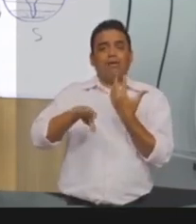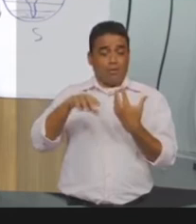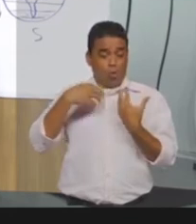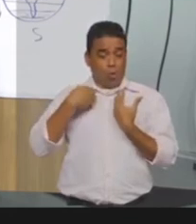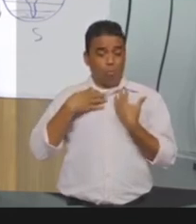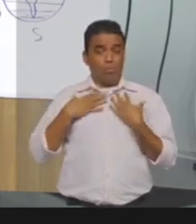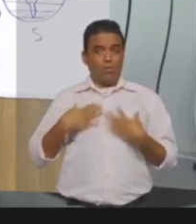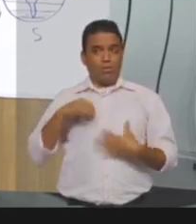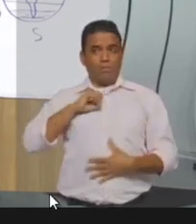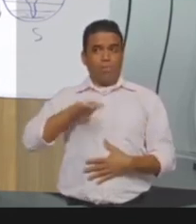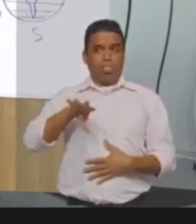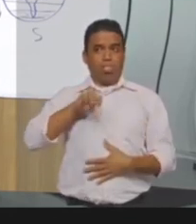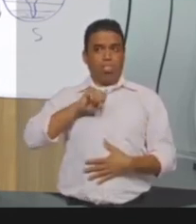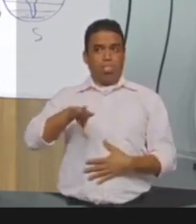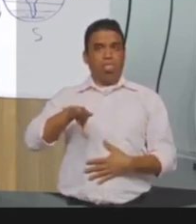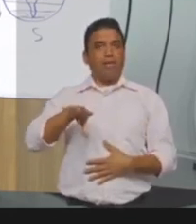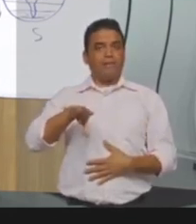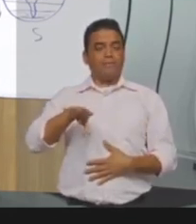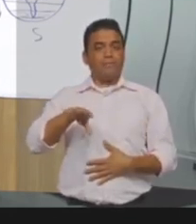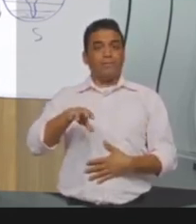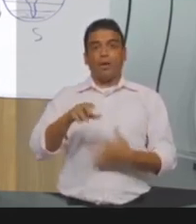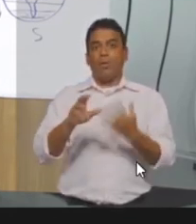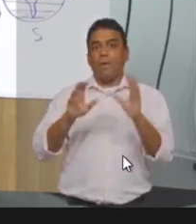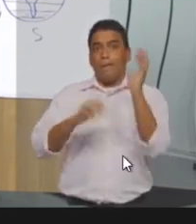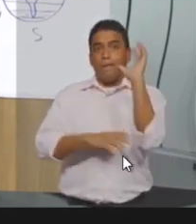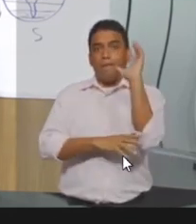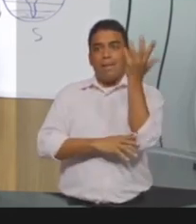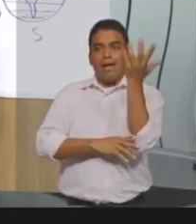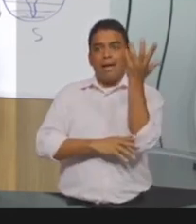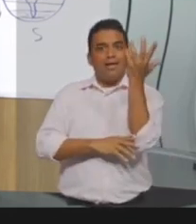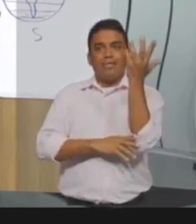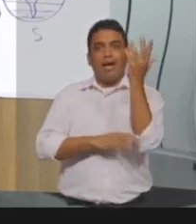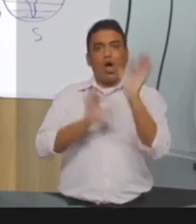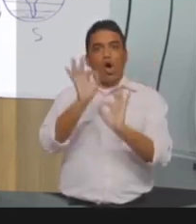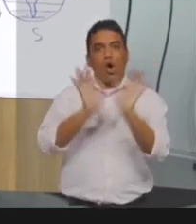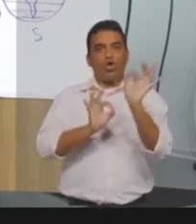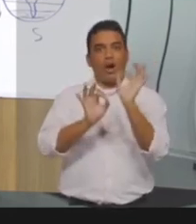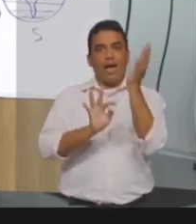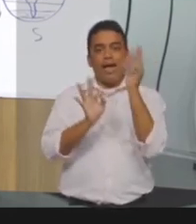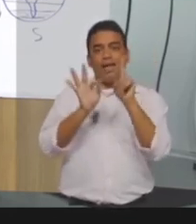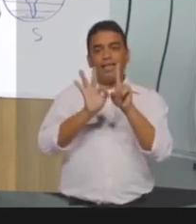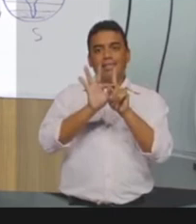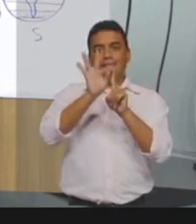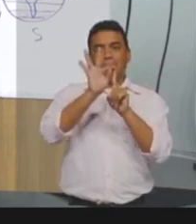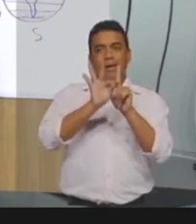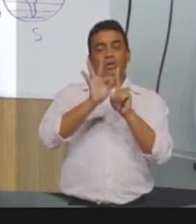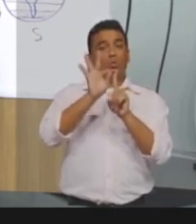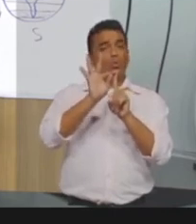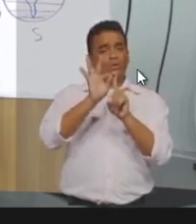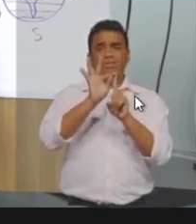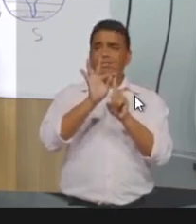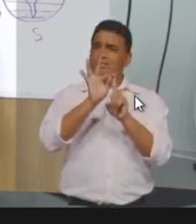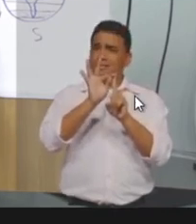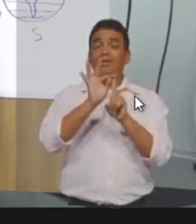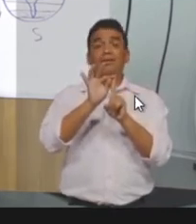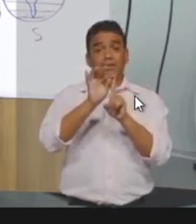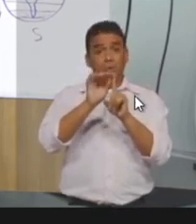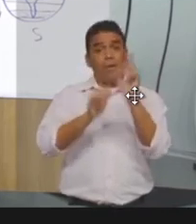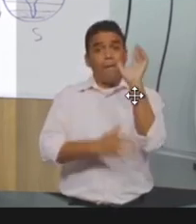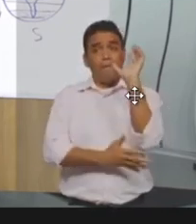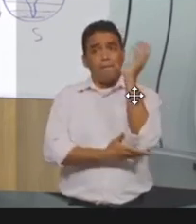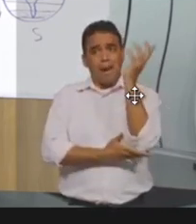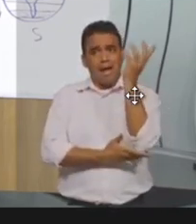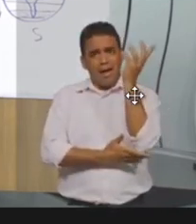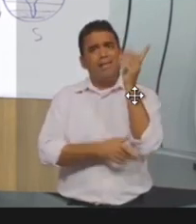não é controlar a temperatura do corpo, porque ela não é capaz de fazer isso. Mas a planta também perde água para o ambiente num